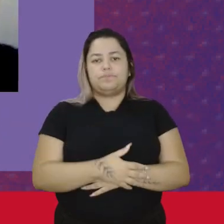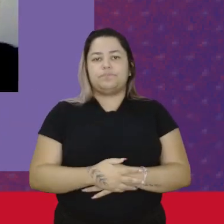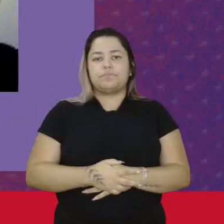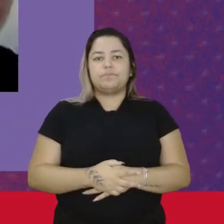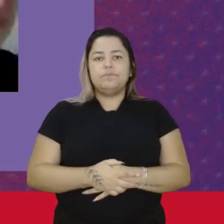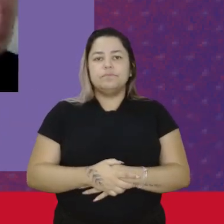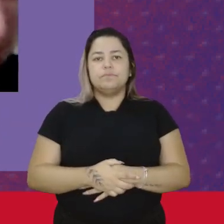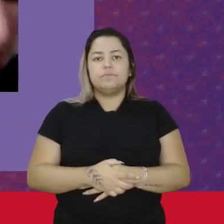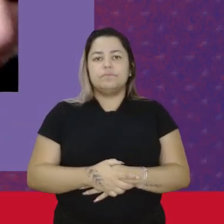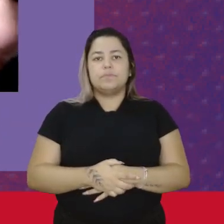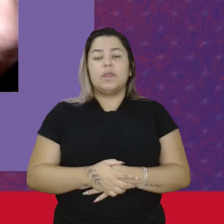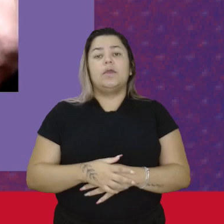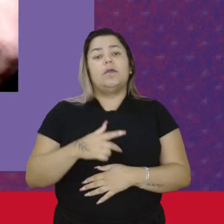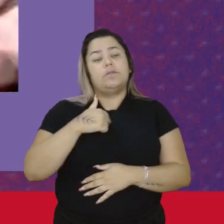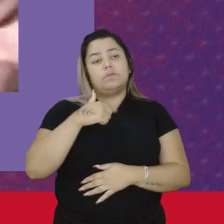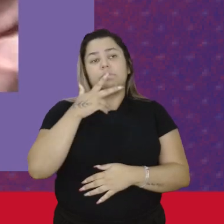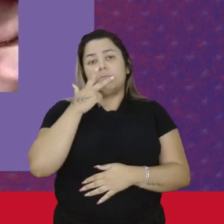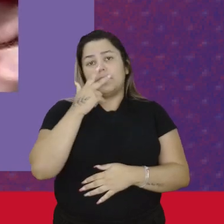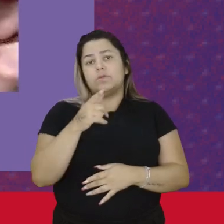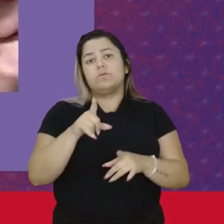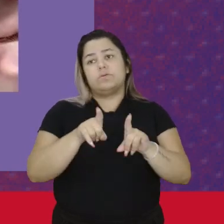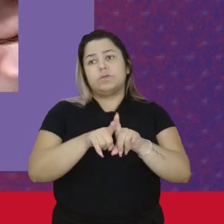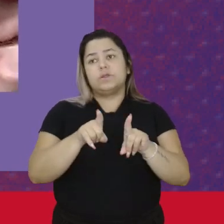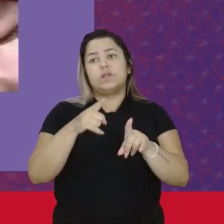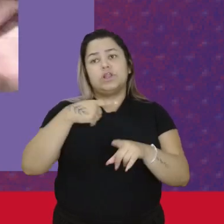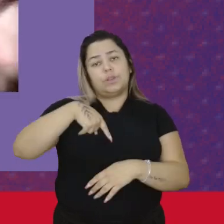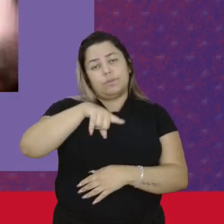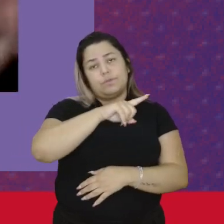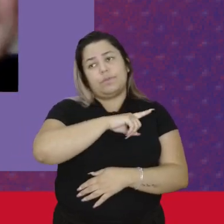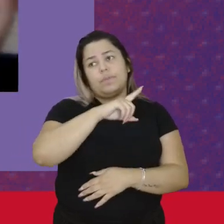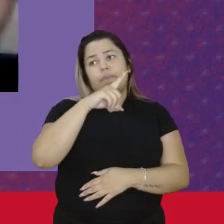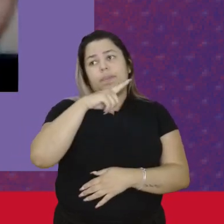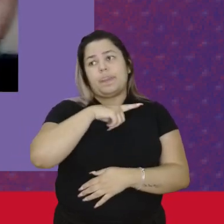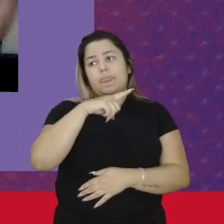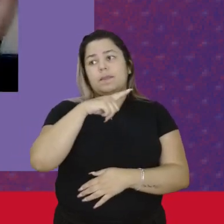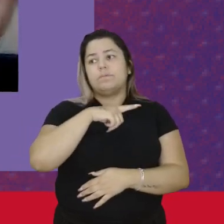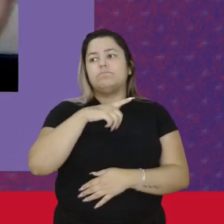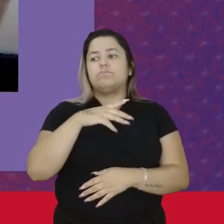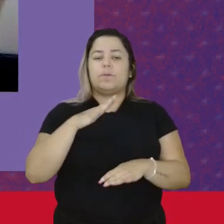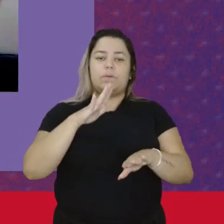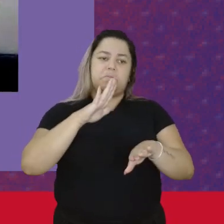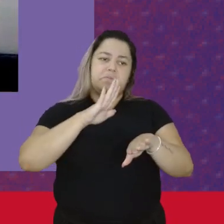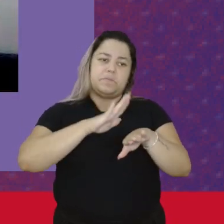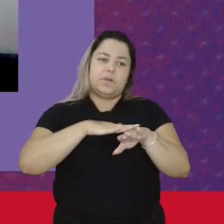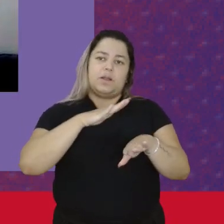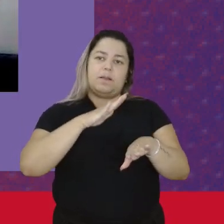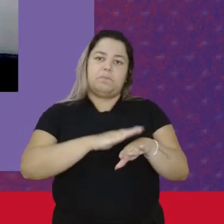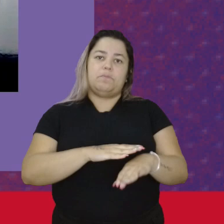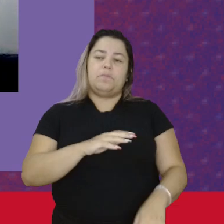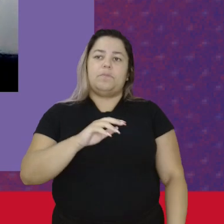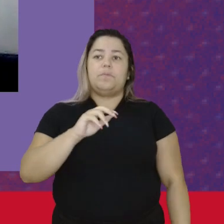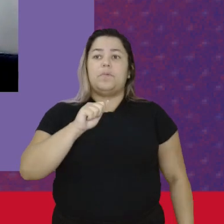Então, eu acho que aqui a gente tem mais uma atuação mais